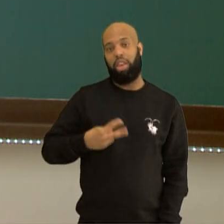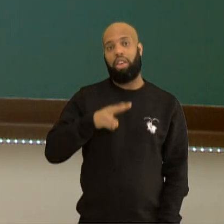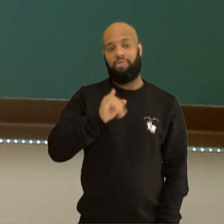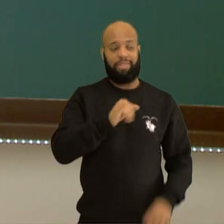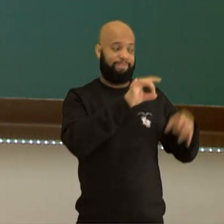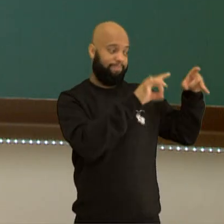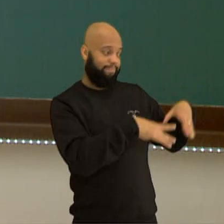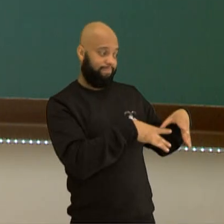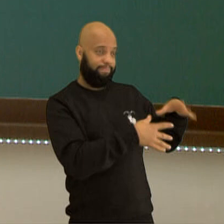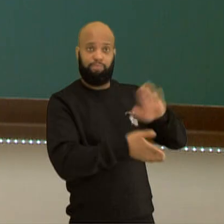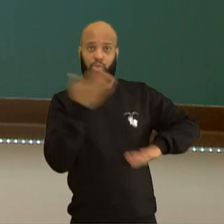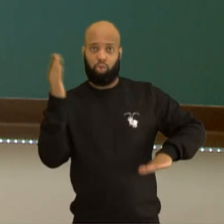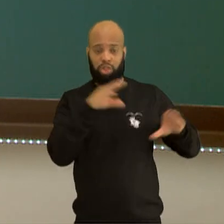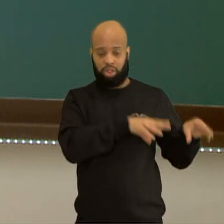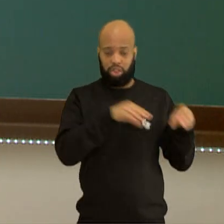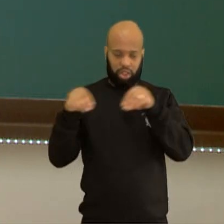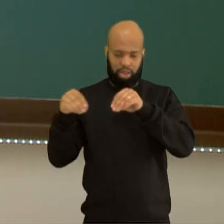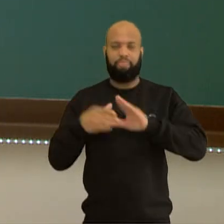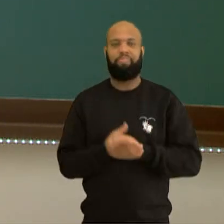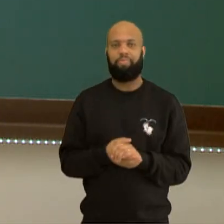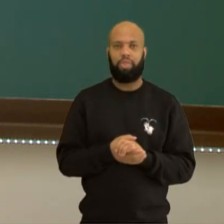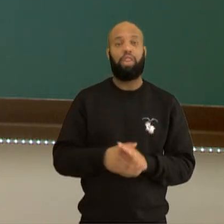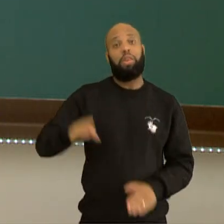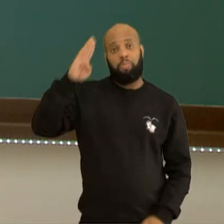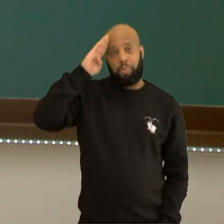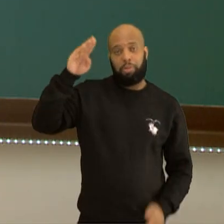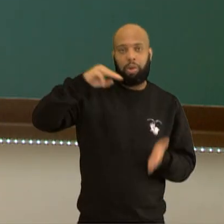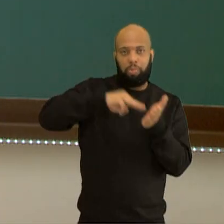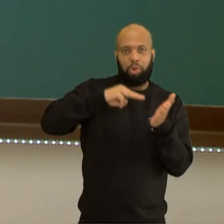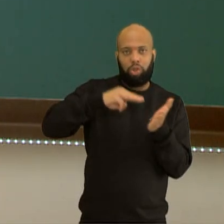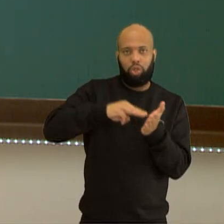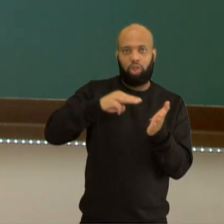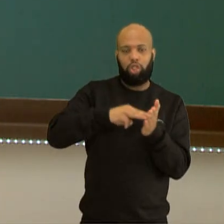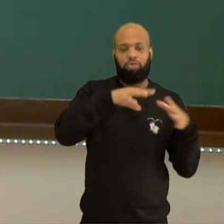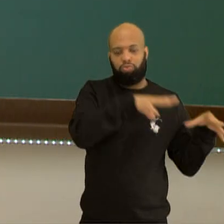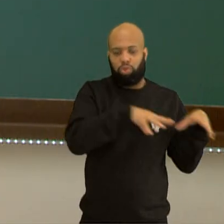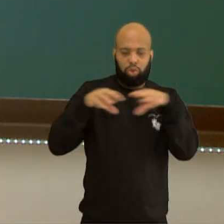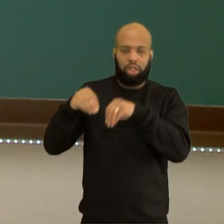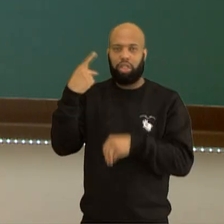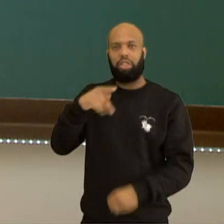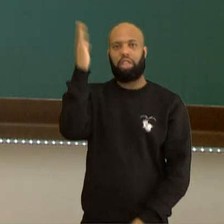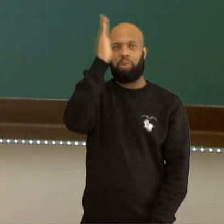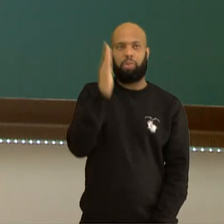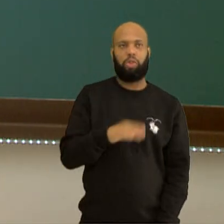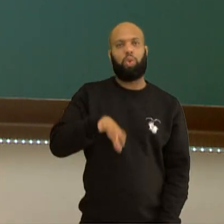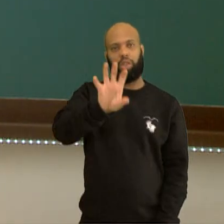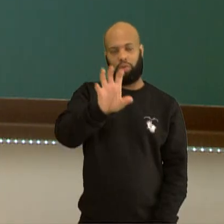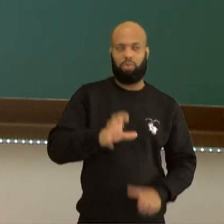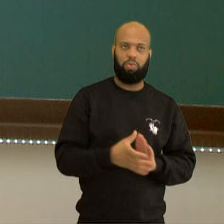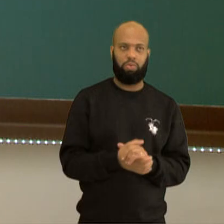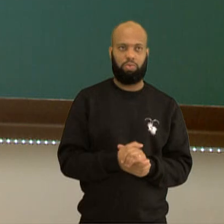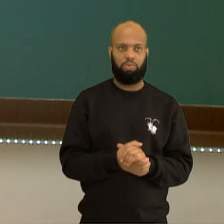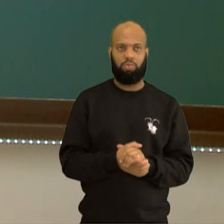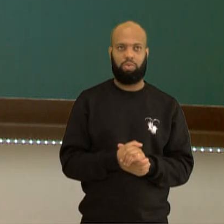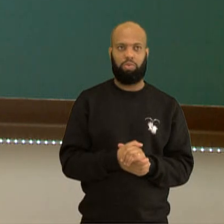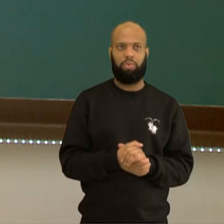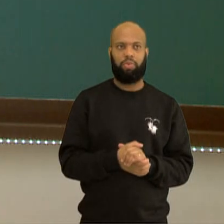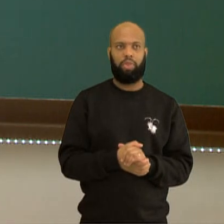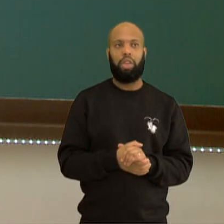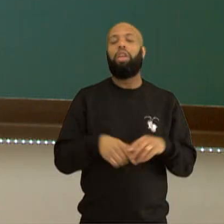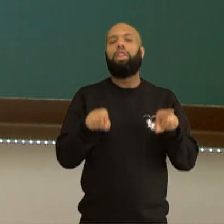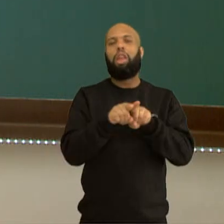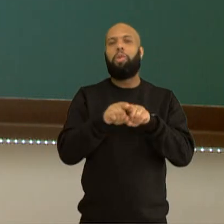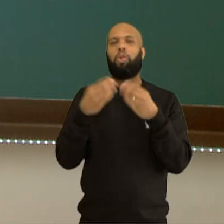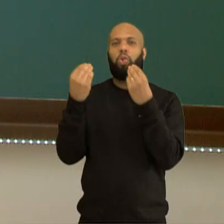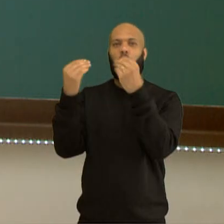de uma região para outra, certo? Então, o principal motivo das migrações no território brasileiro é esse. Ou ainda ali eu